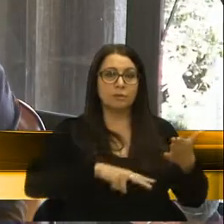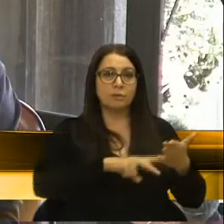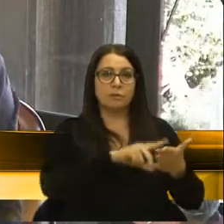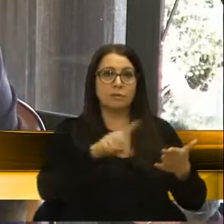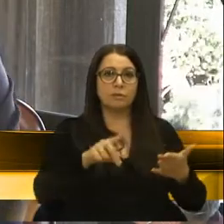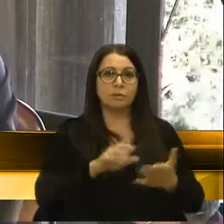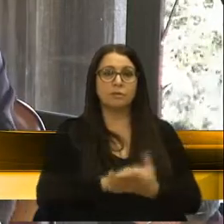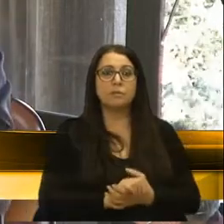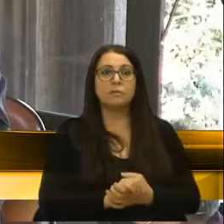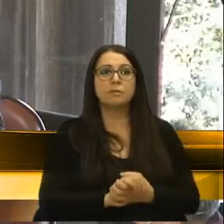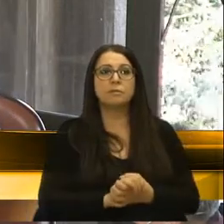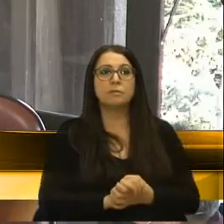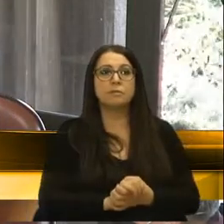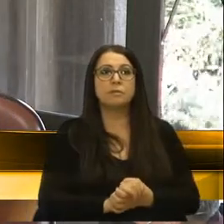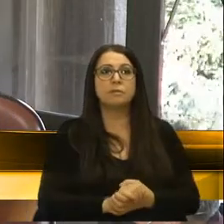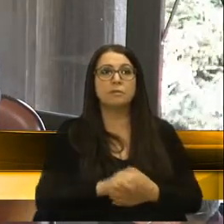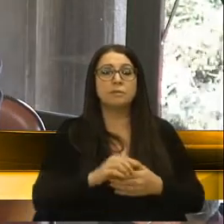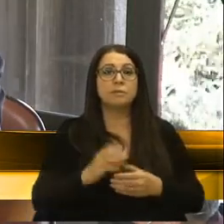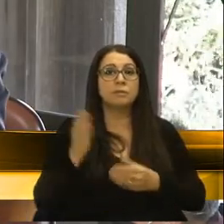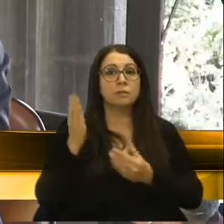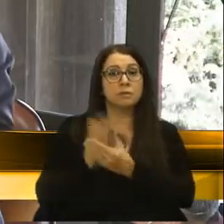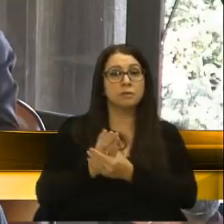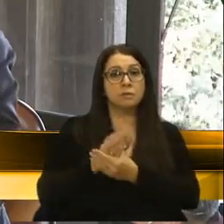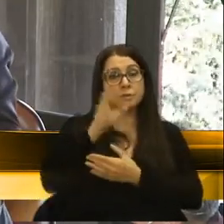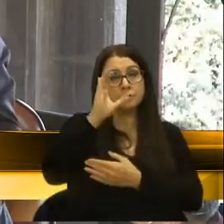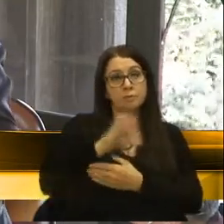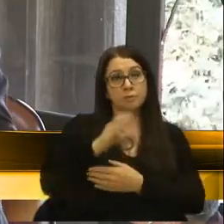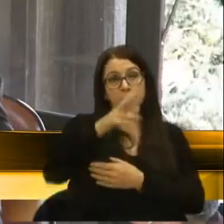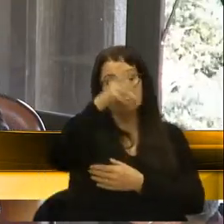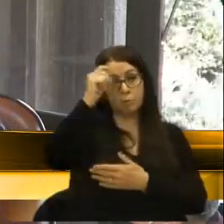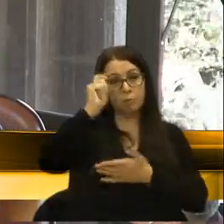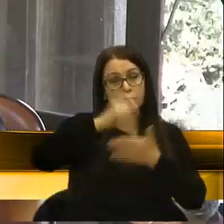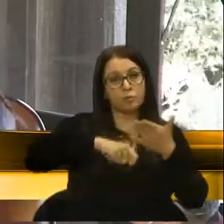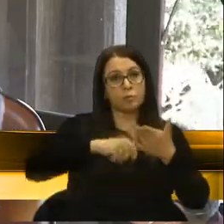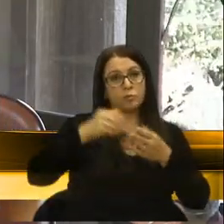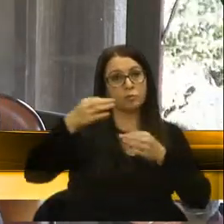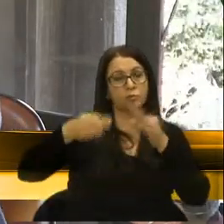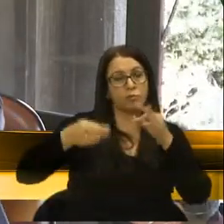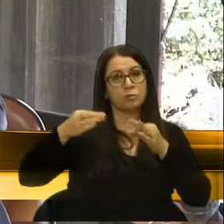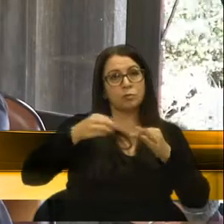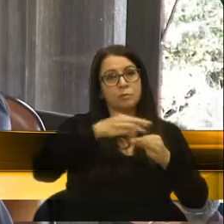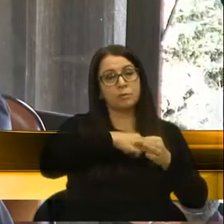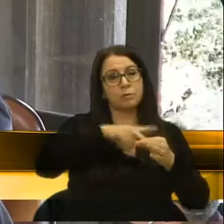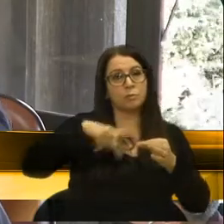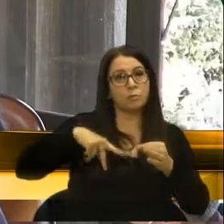diz assim: ação civil pública ajuizada pelo Ministério Público Federal, mesma situação de